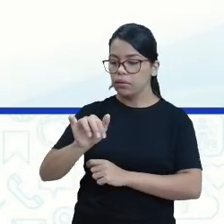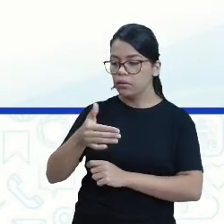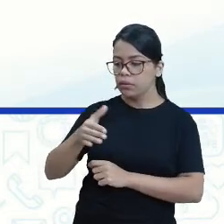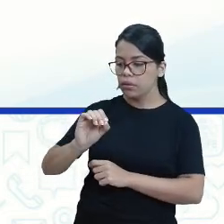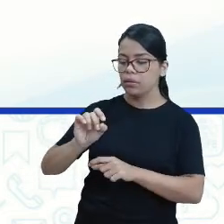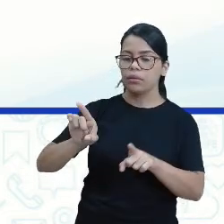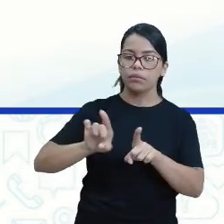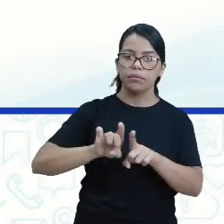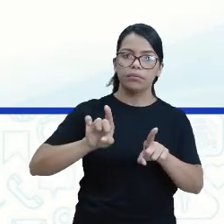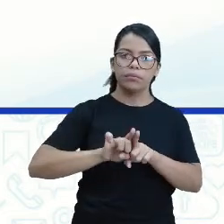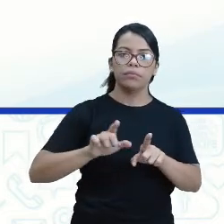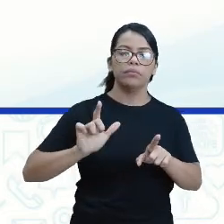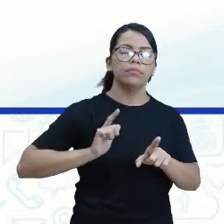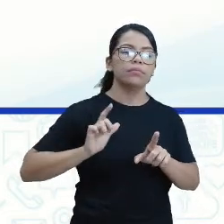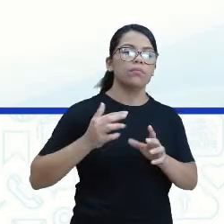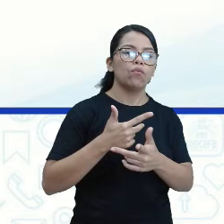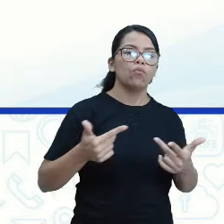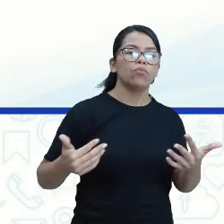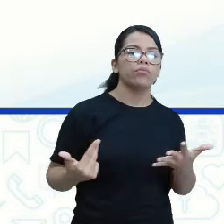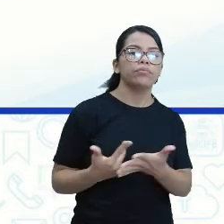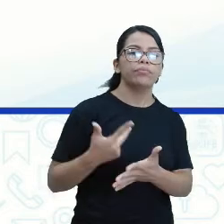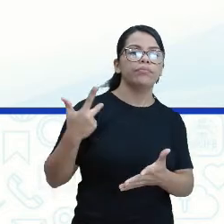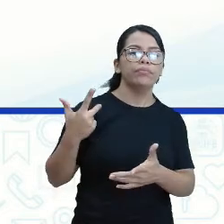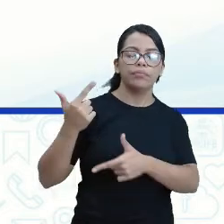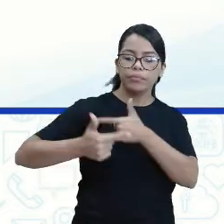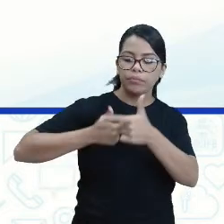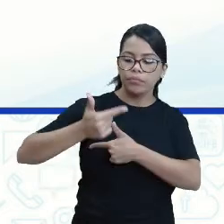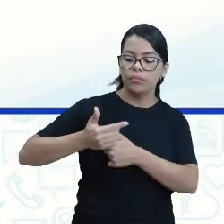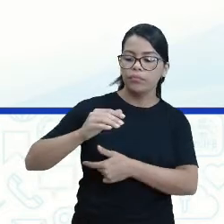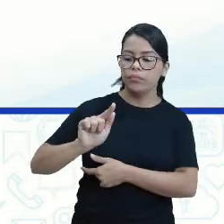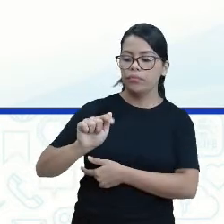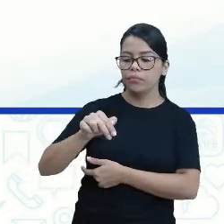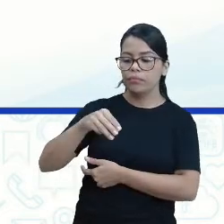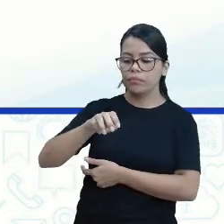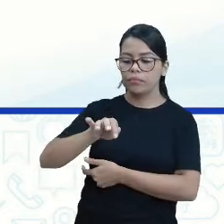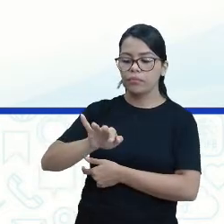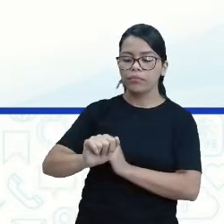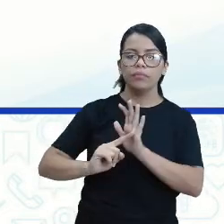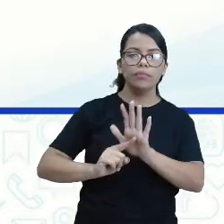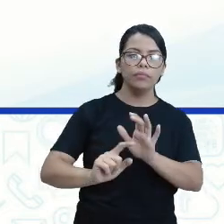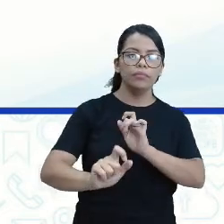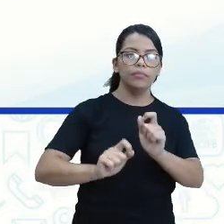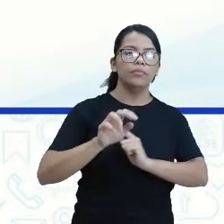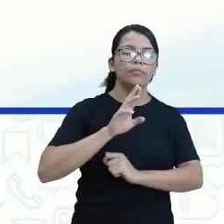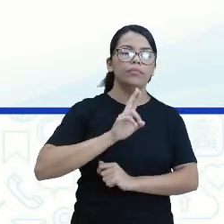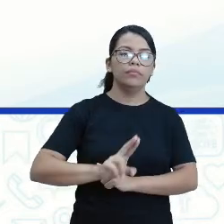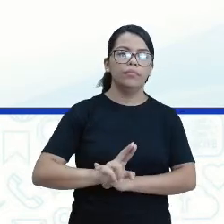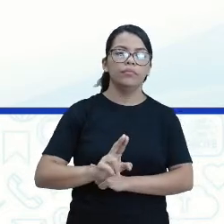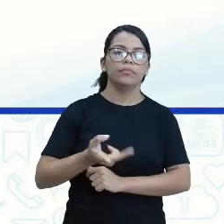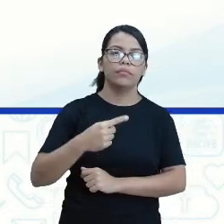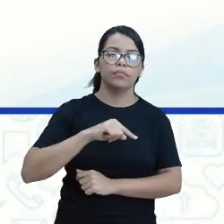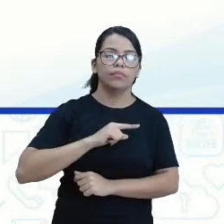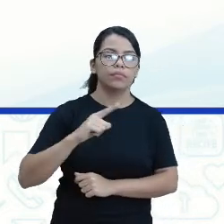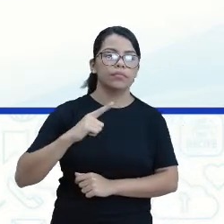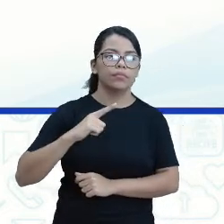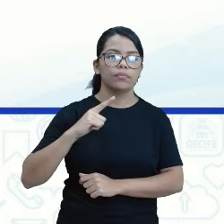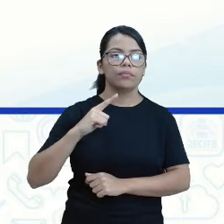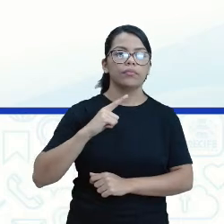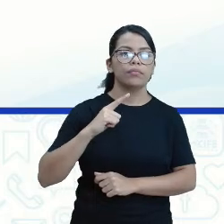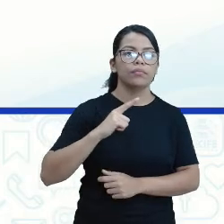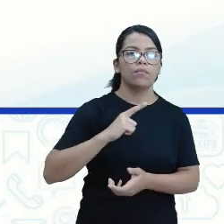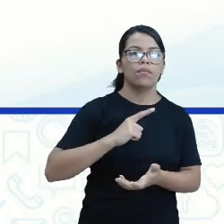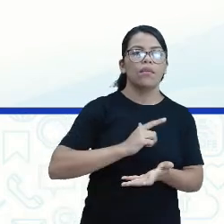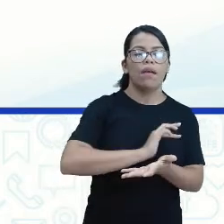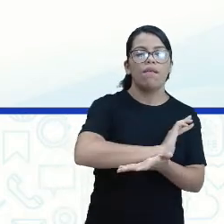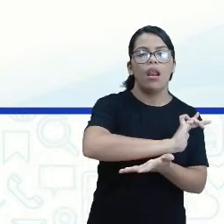eventos na produção dos gametas, elas vão nos trazer aqui, ó, as respostas, né, que são as fontes na